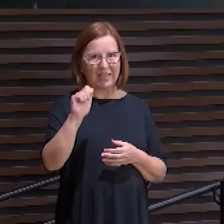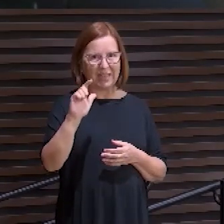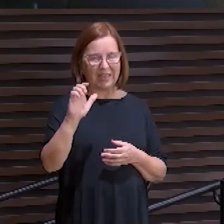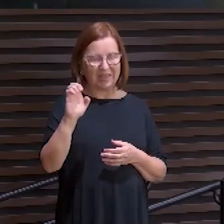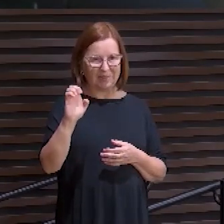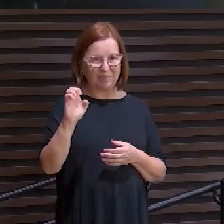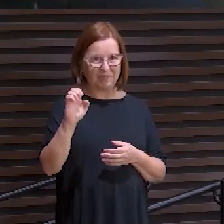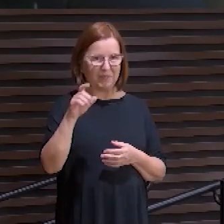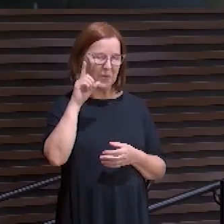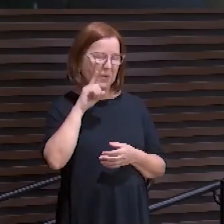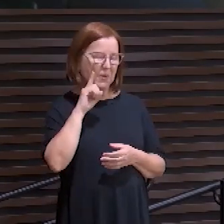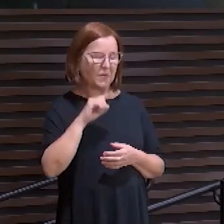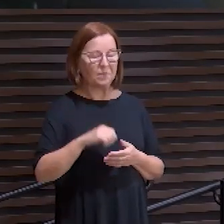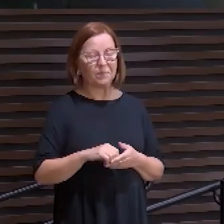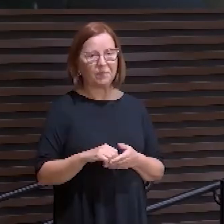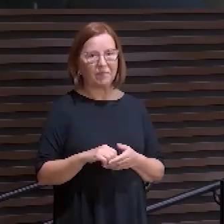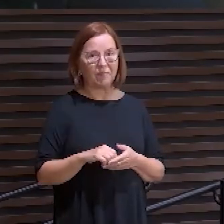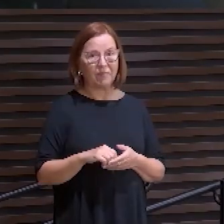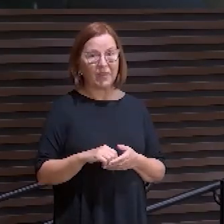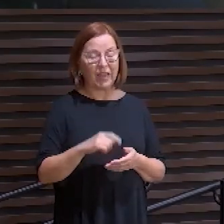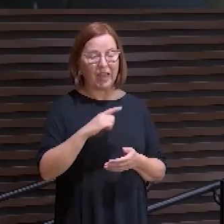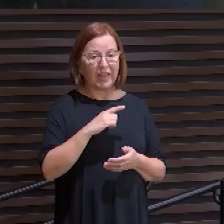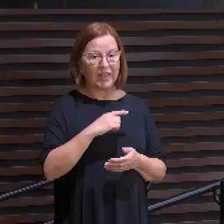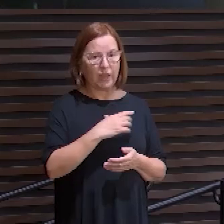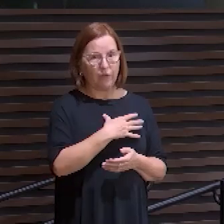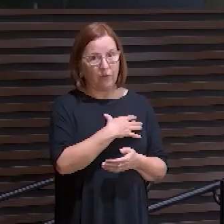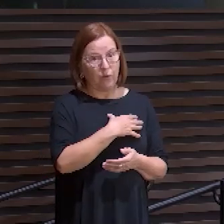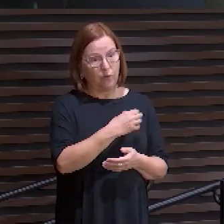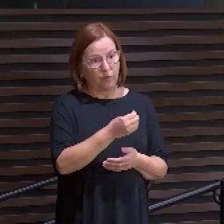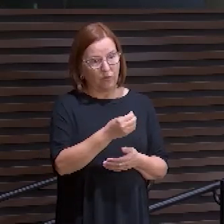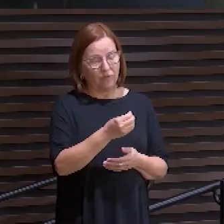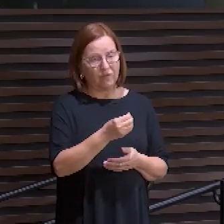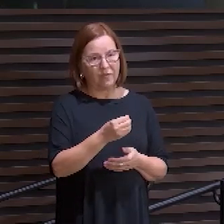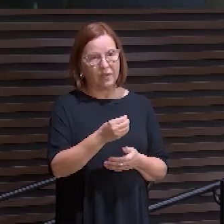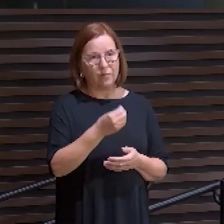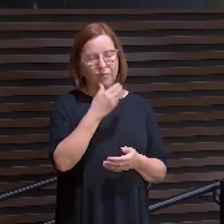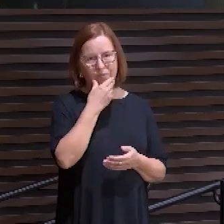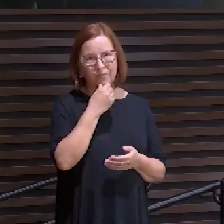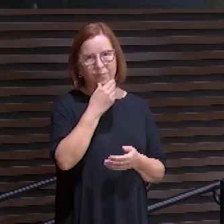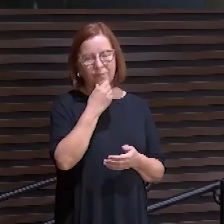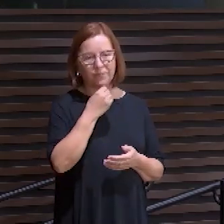Por sua vez, ele foi pai de Jonathan Edwards,